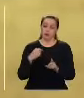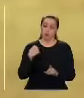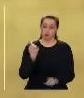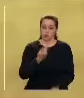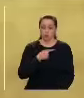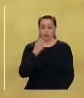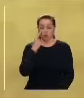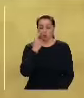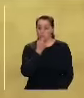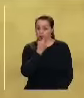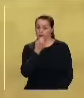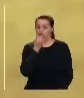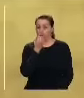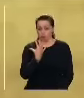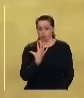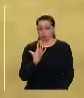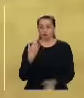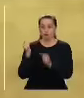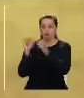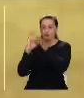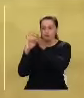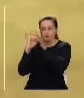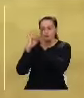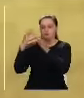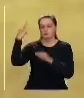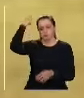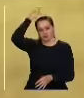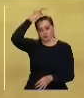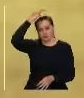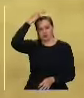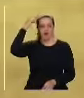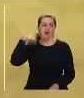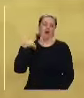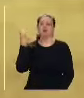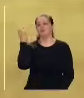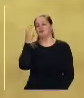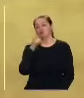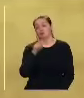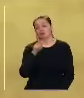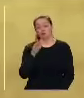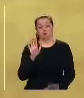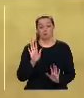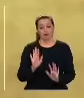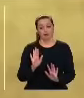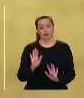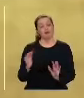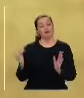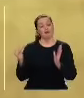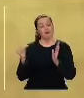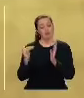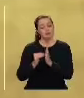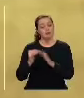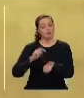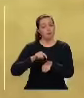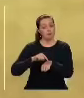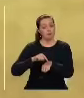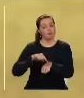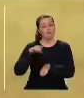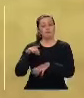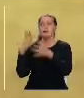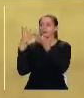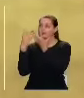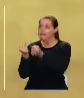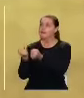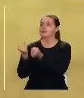o Espírito Santo, isso vai mudando. Ah, eu não consigo. Não consegue até o momento que você permita que Deus entre e